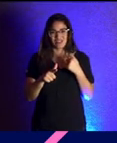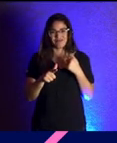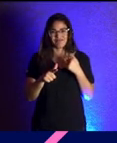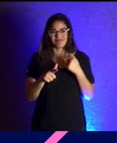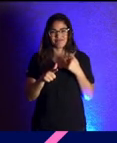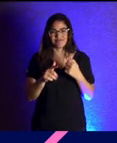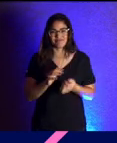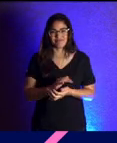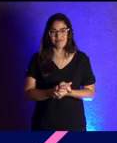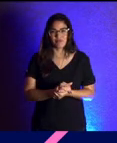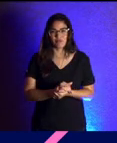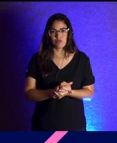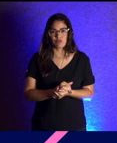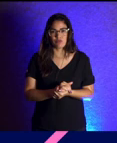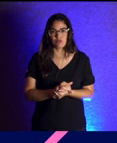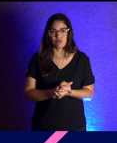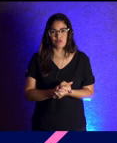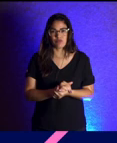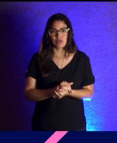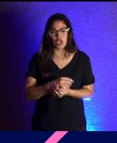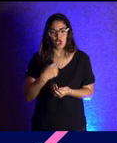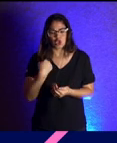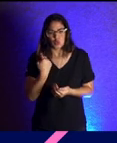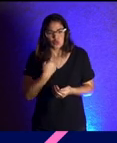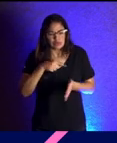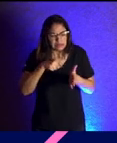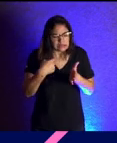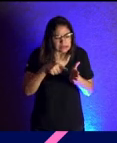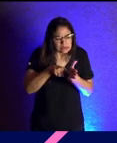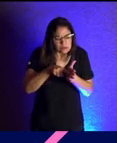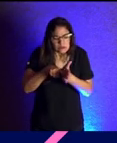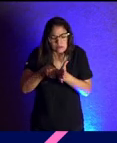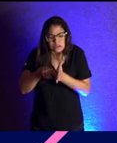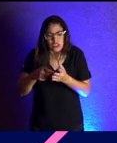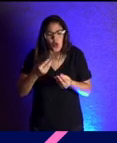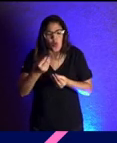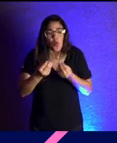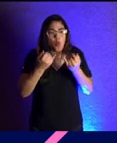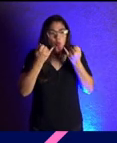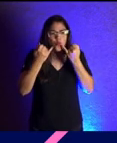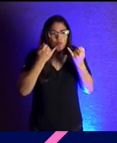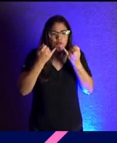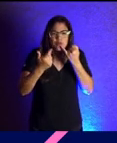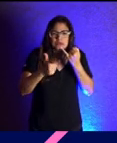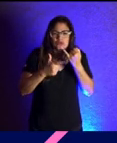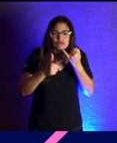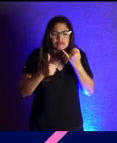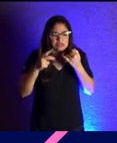seguridade. Fazemos um análise de las informações que temos e de seus conceitos, números de seguridade